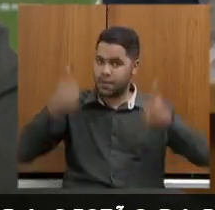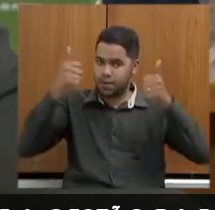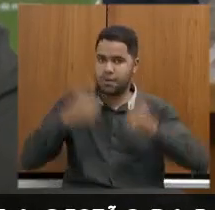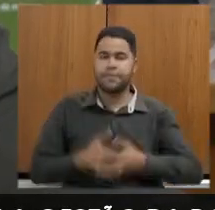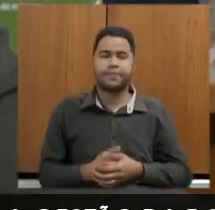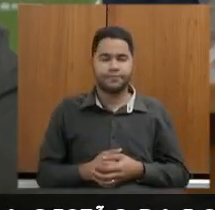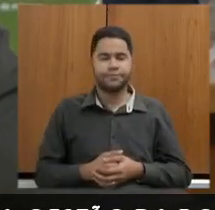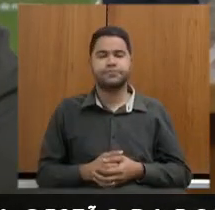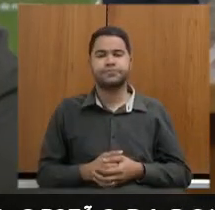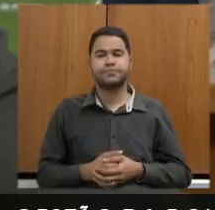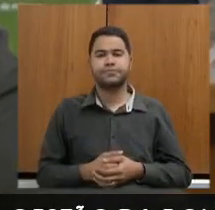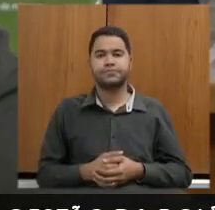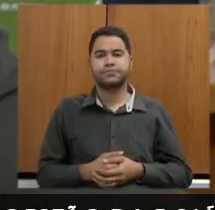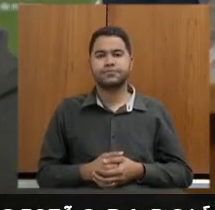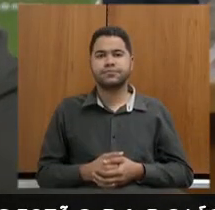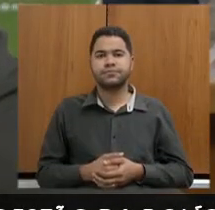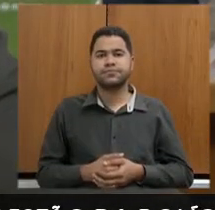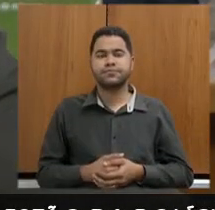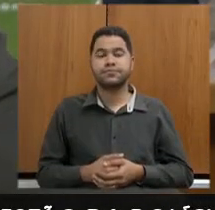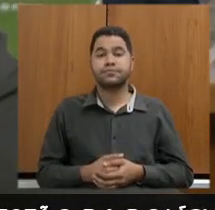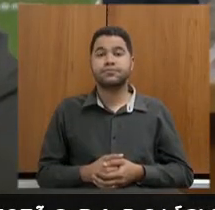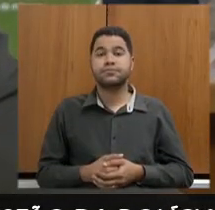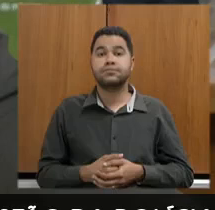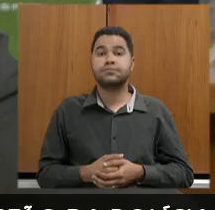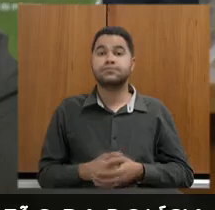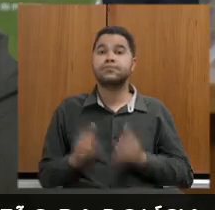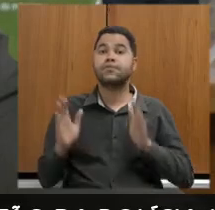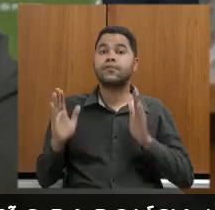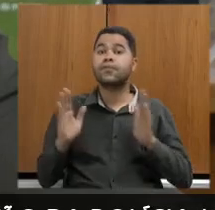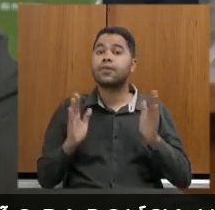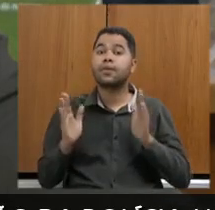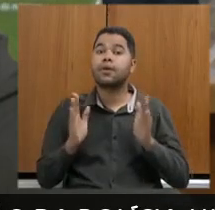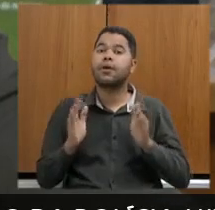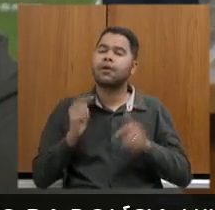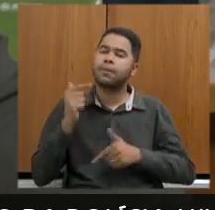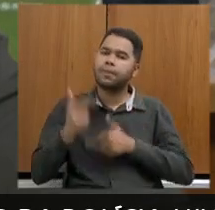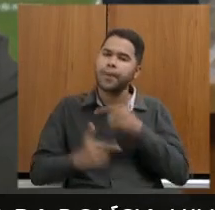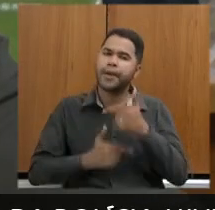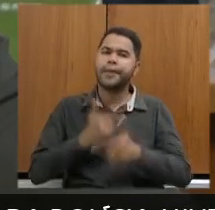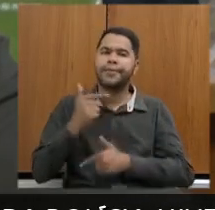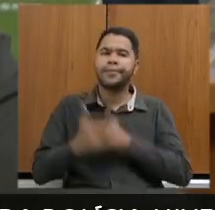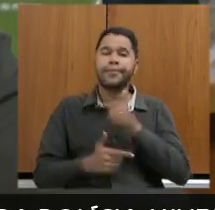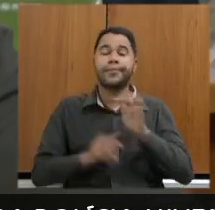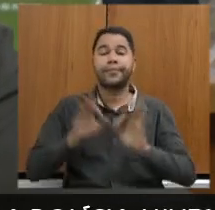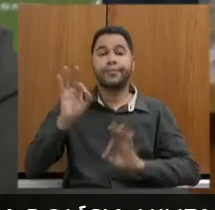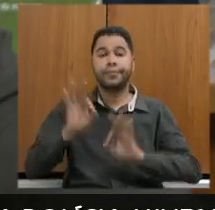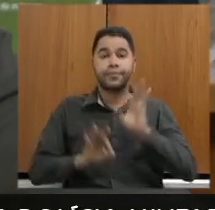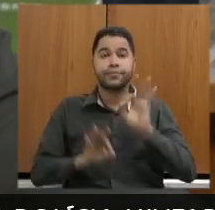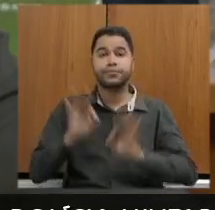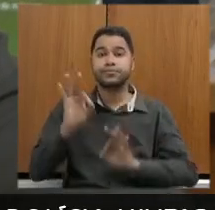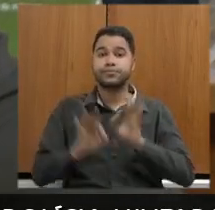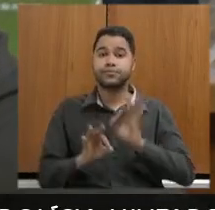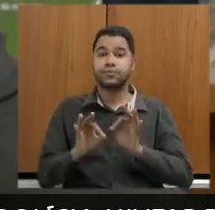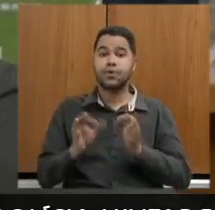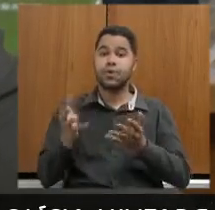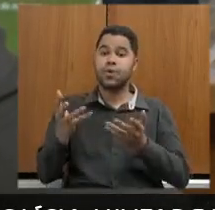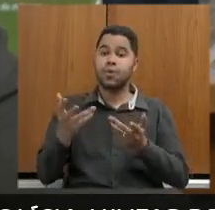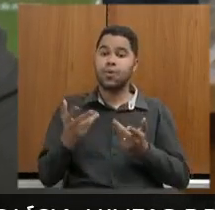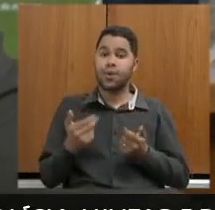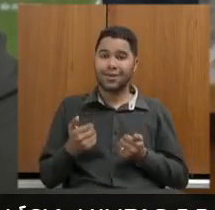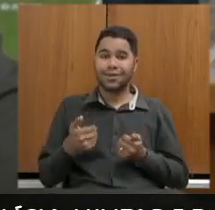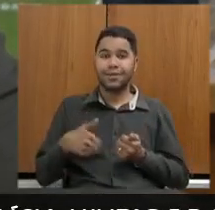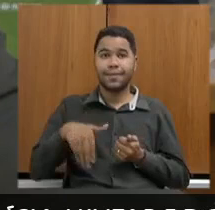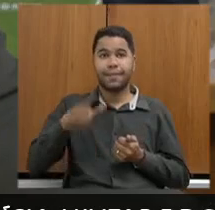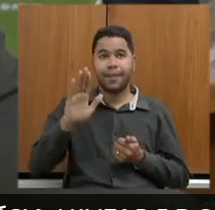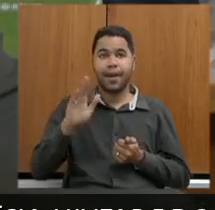e nesse nessa esteira nós temos trabalhado esse planejamento de que o atender mais